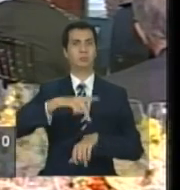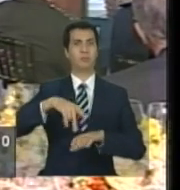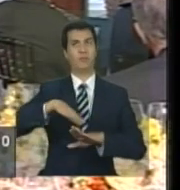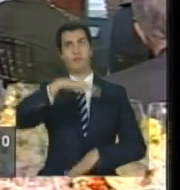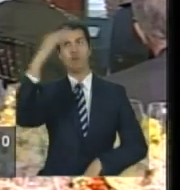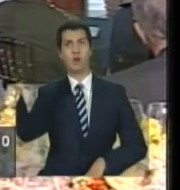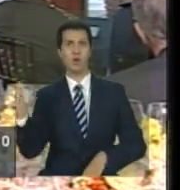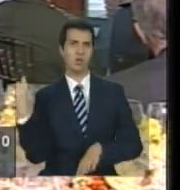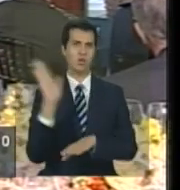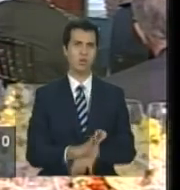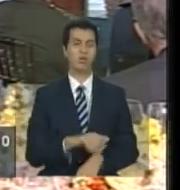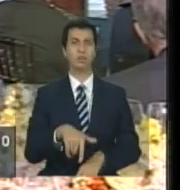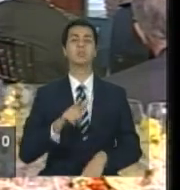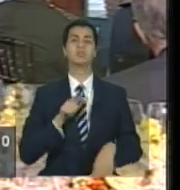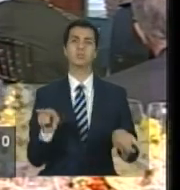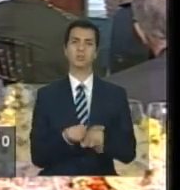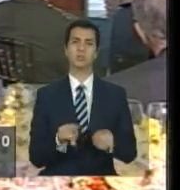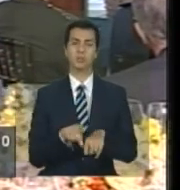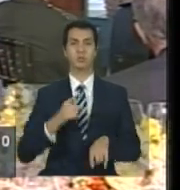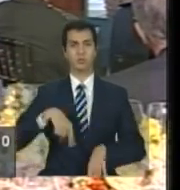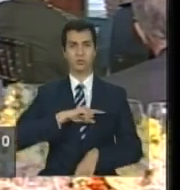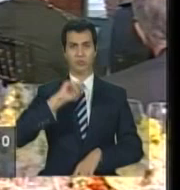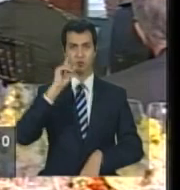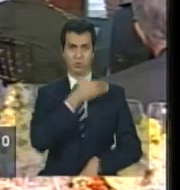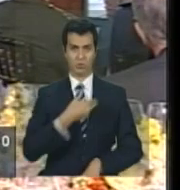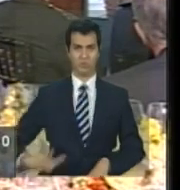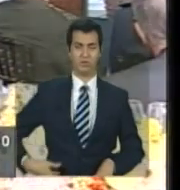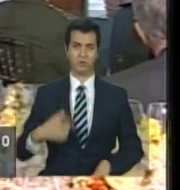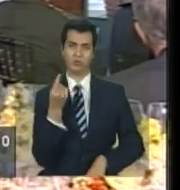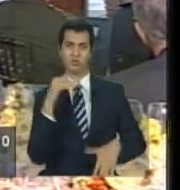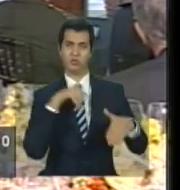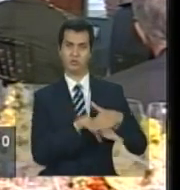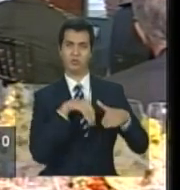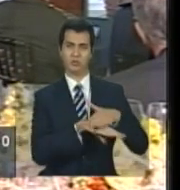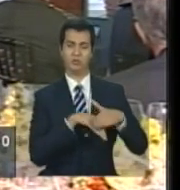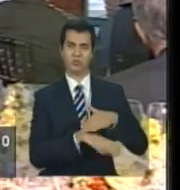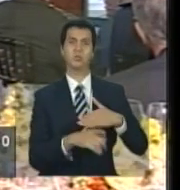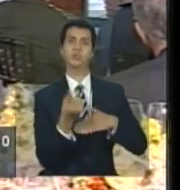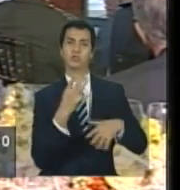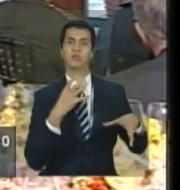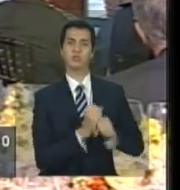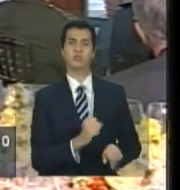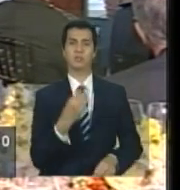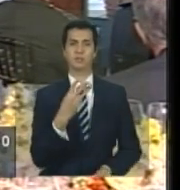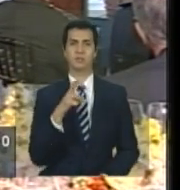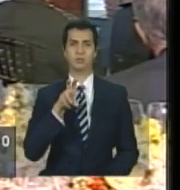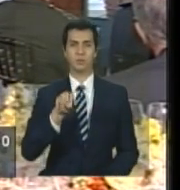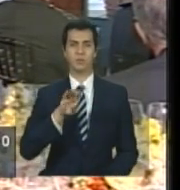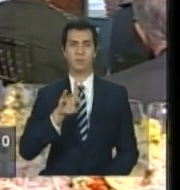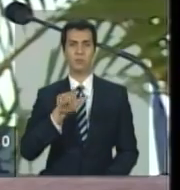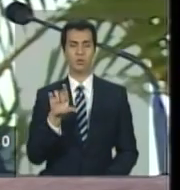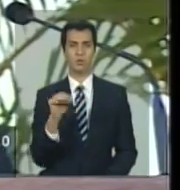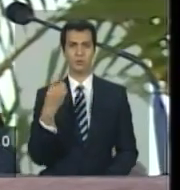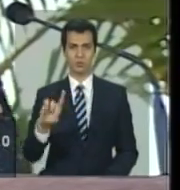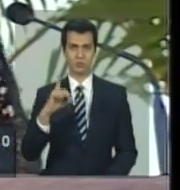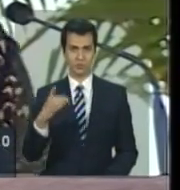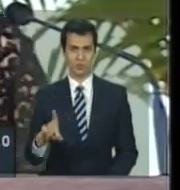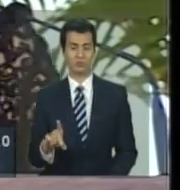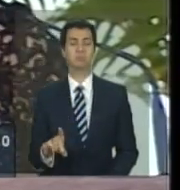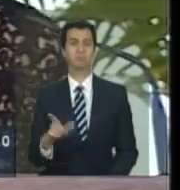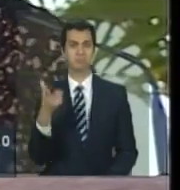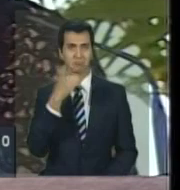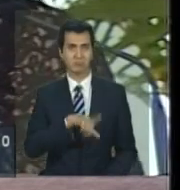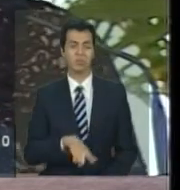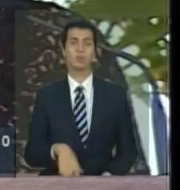nossas reservas internacionais ultrapassam os 350 bilhões de dólares. Temos